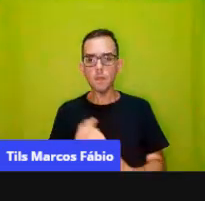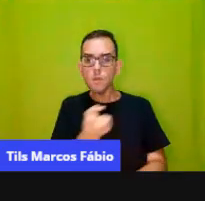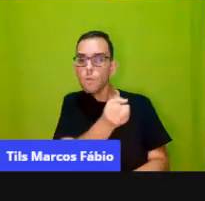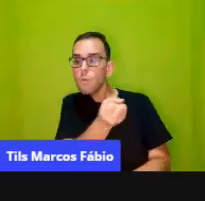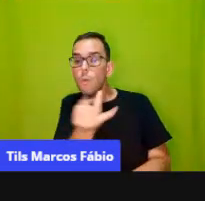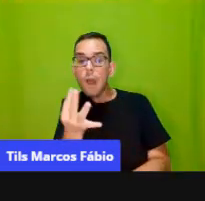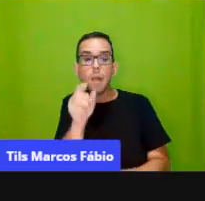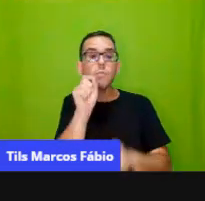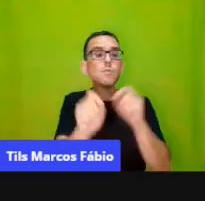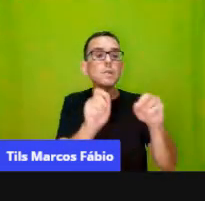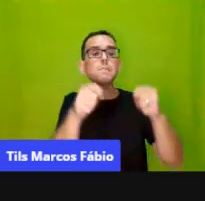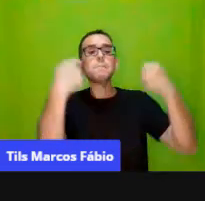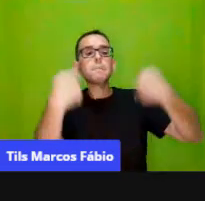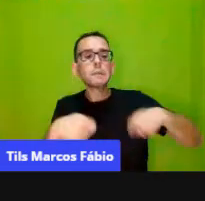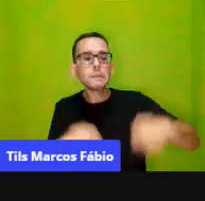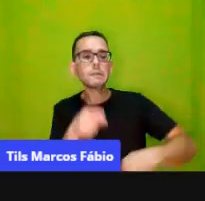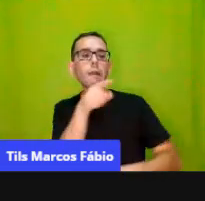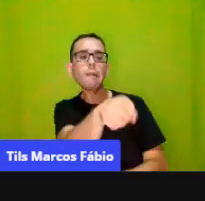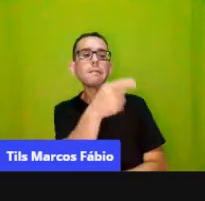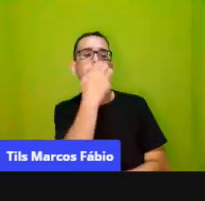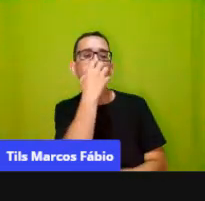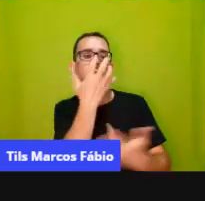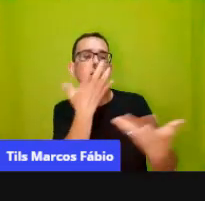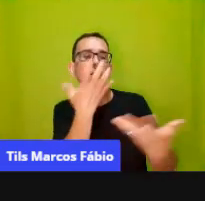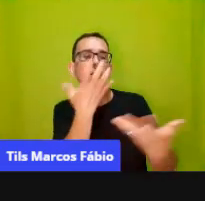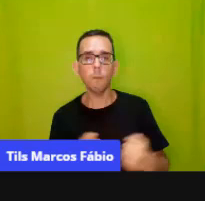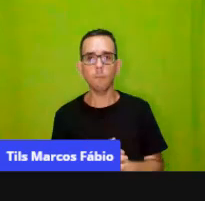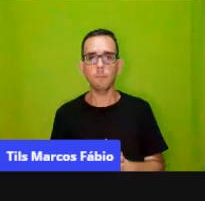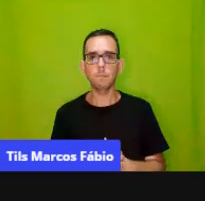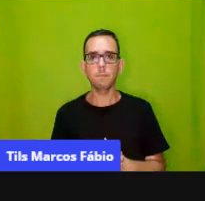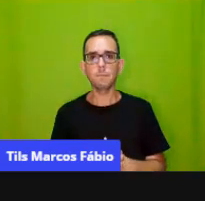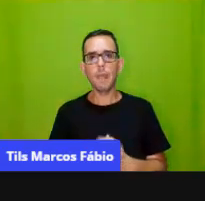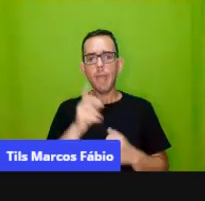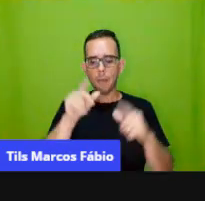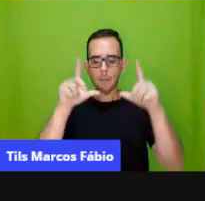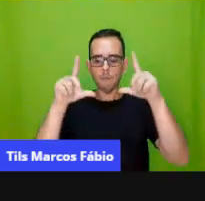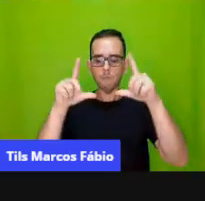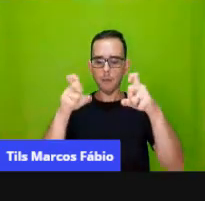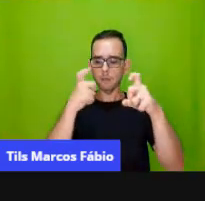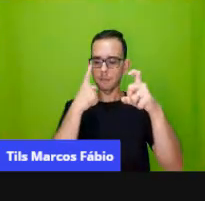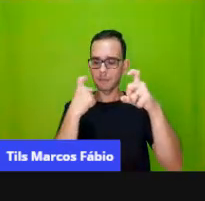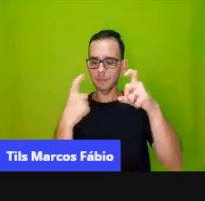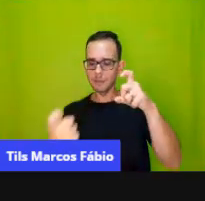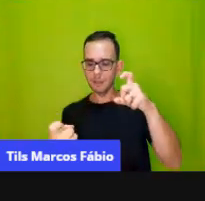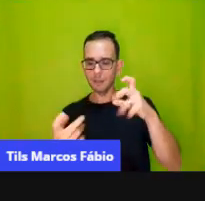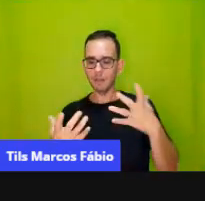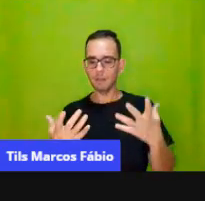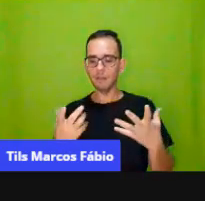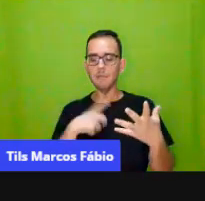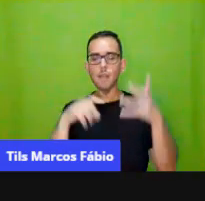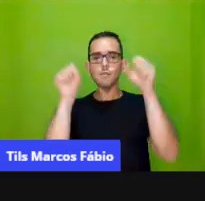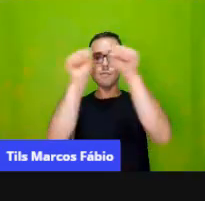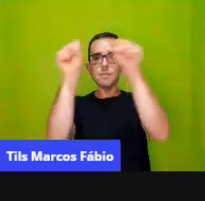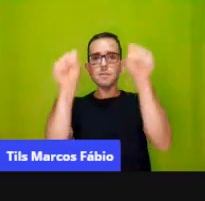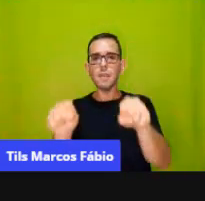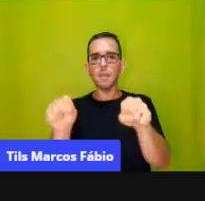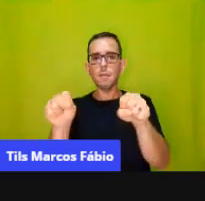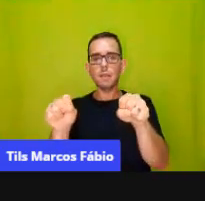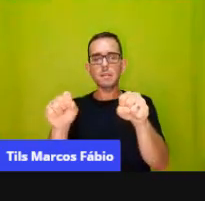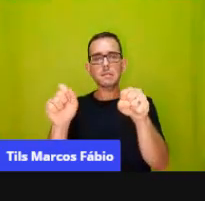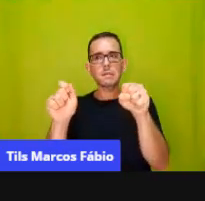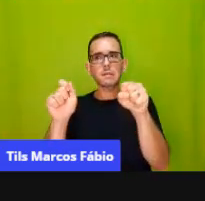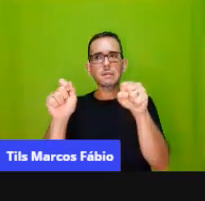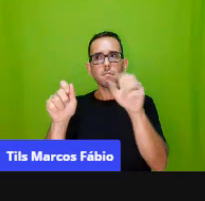necessidades desse animal? Né? Então, essa é uma foto interessante, uma foto dos sistemas free, né,